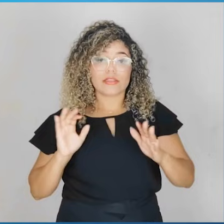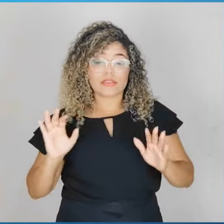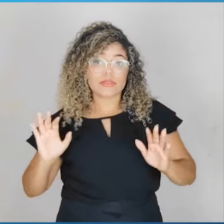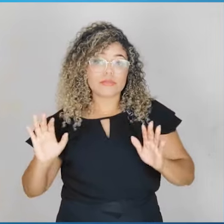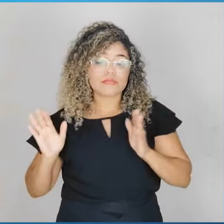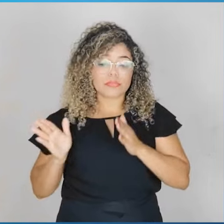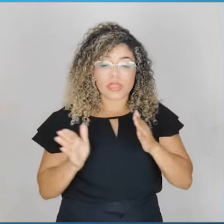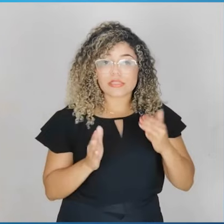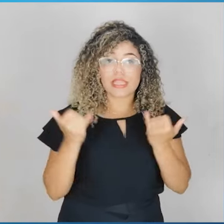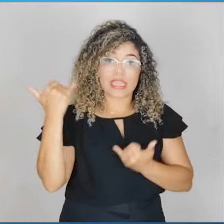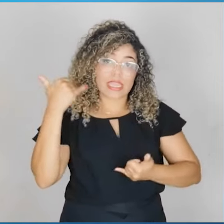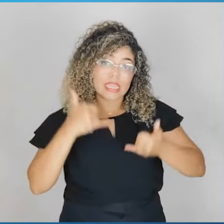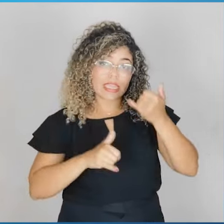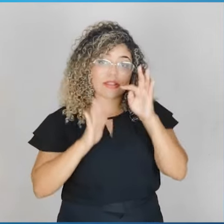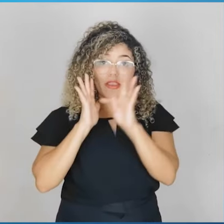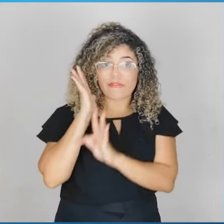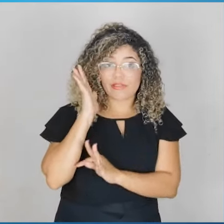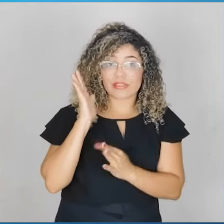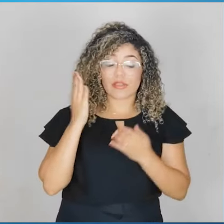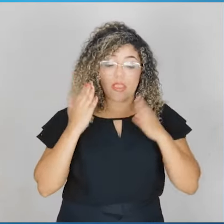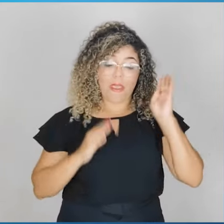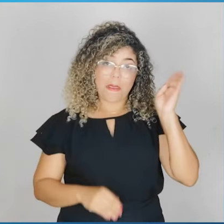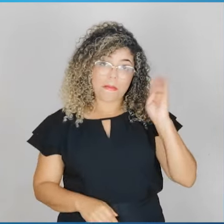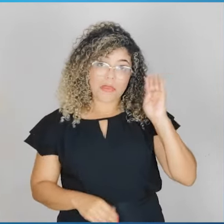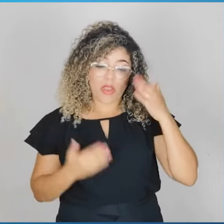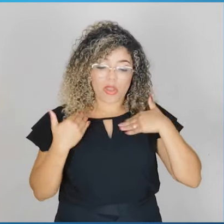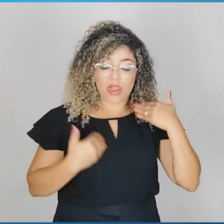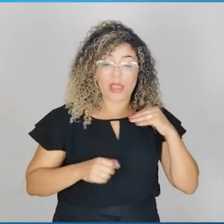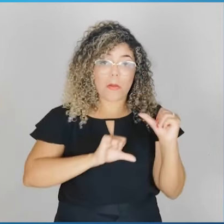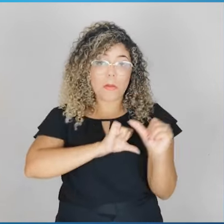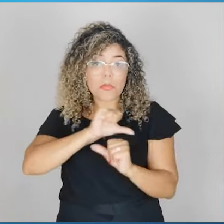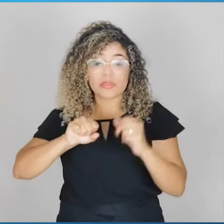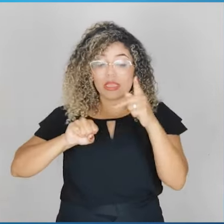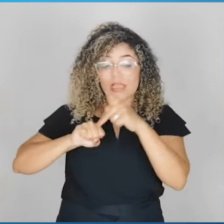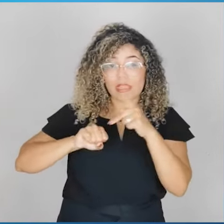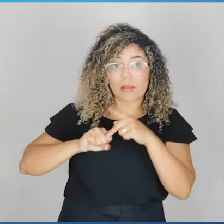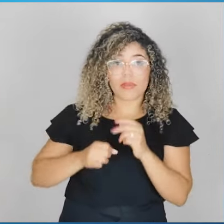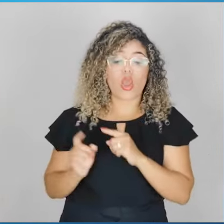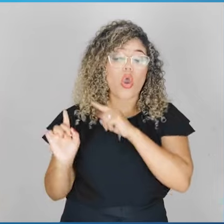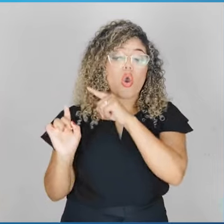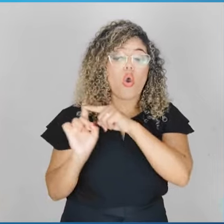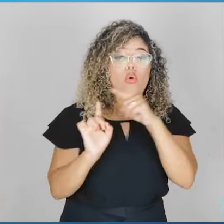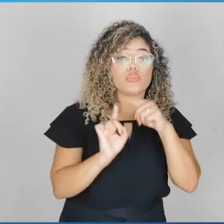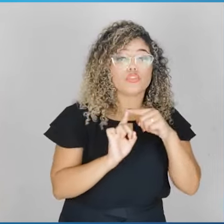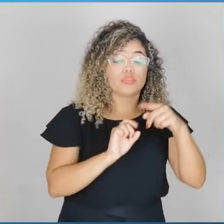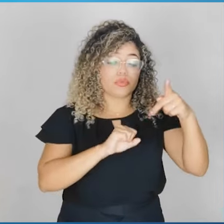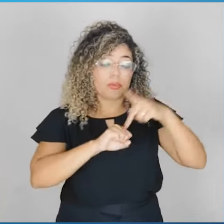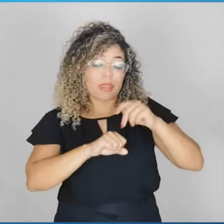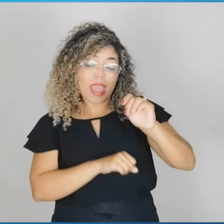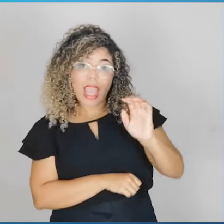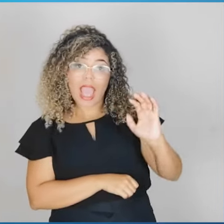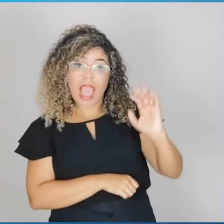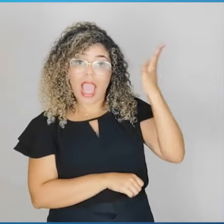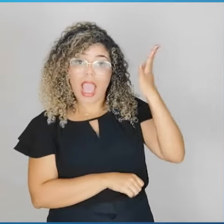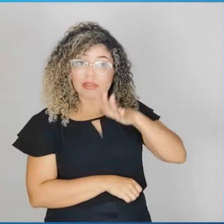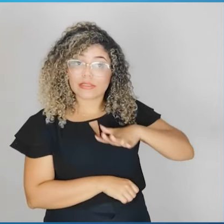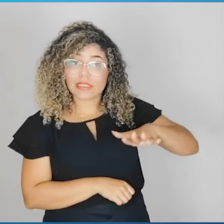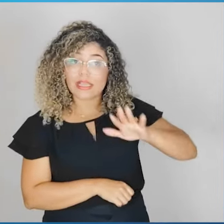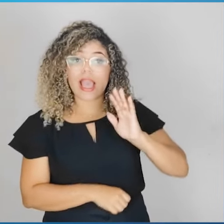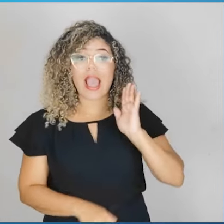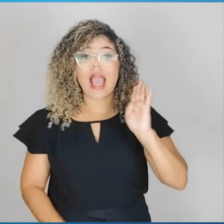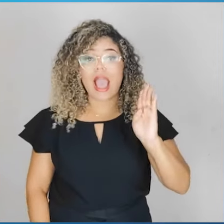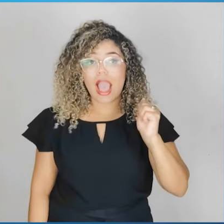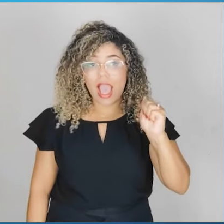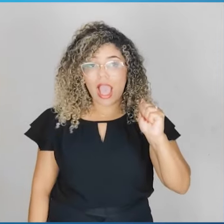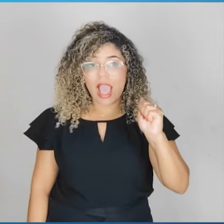químicos, físicos e biológicos, transformando as rochas. O tipo de rocha formada pela ação do intemperismo é: letra